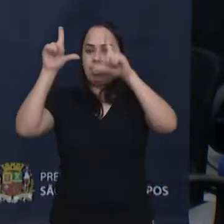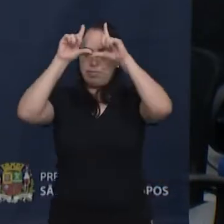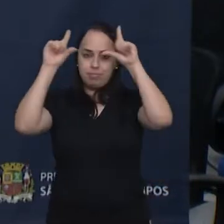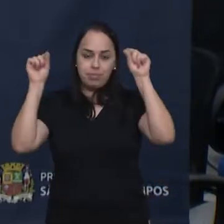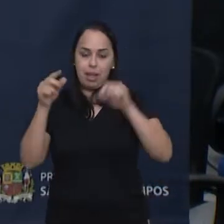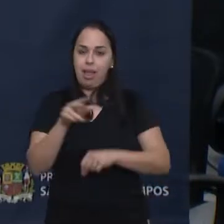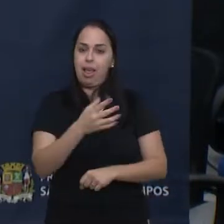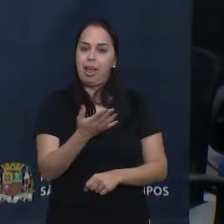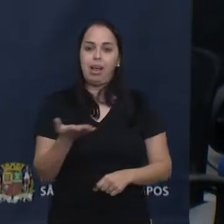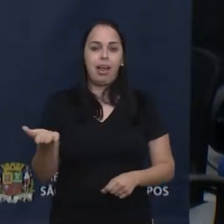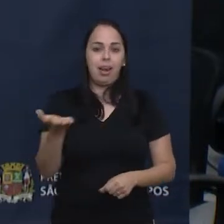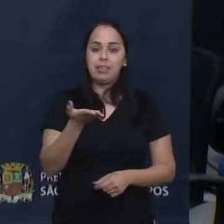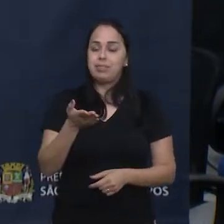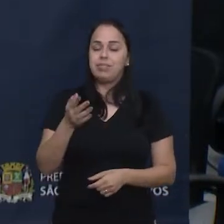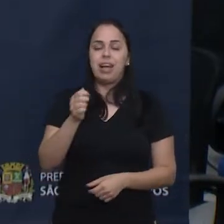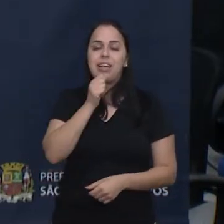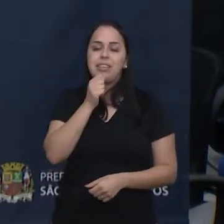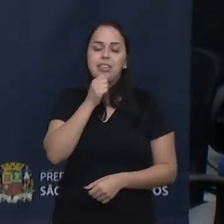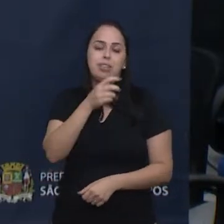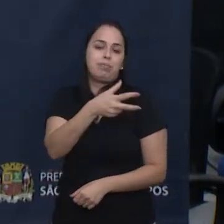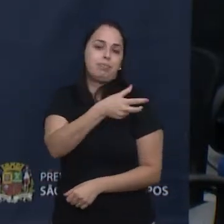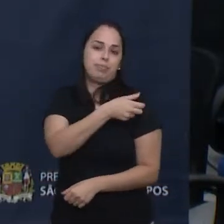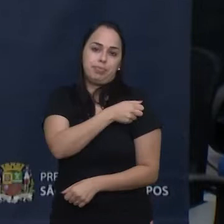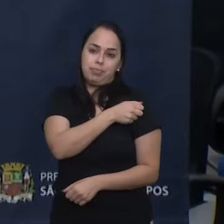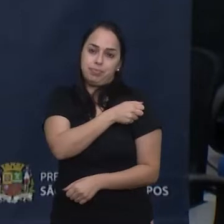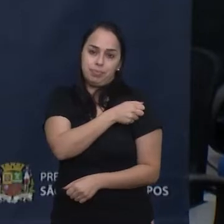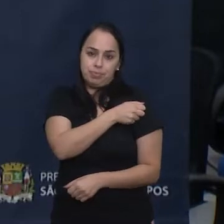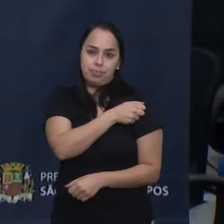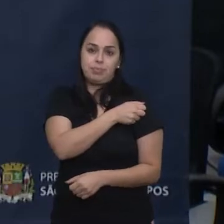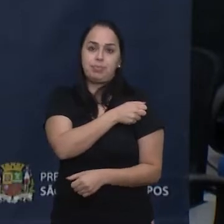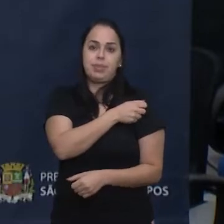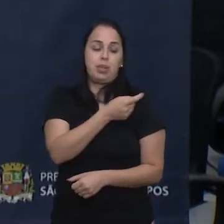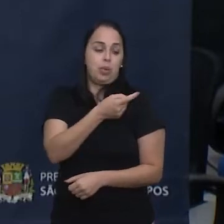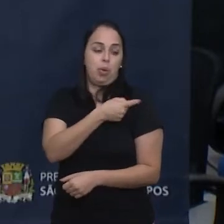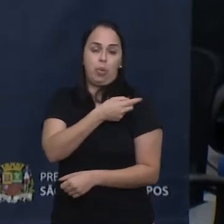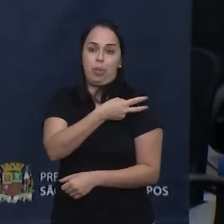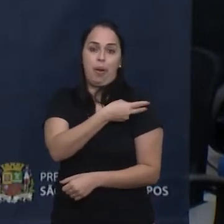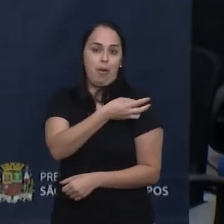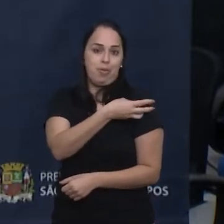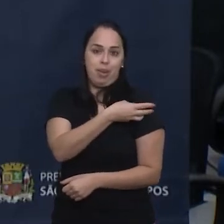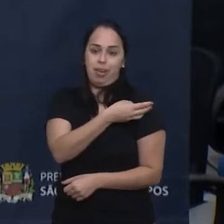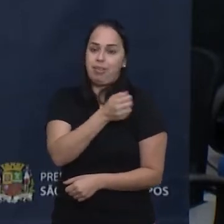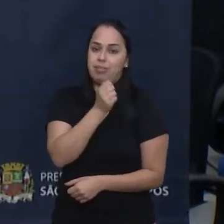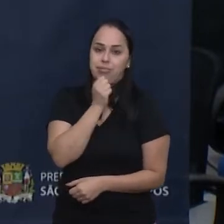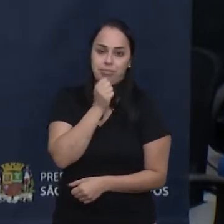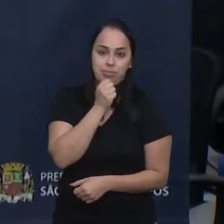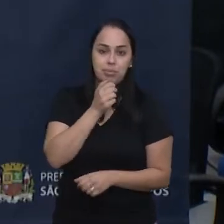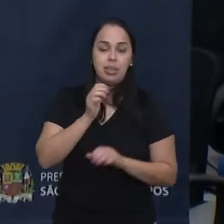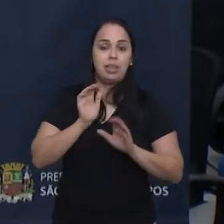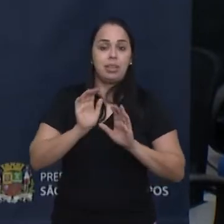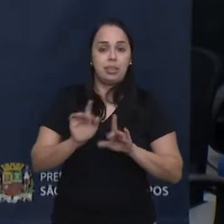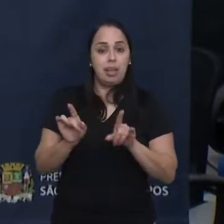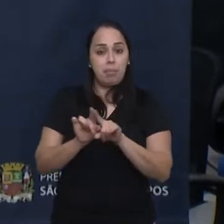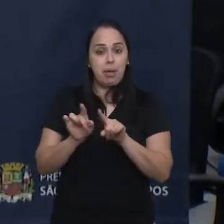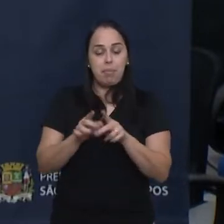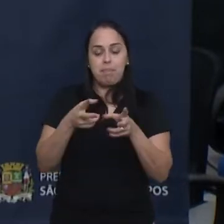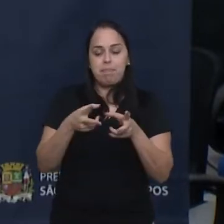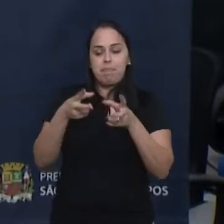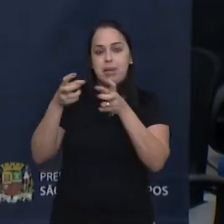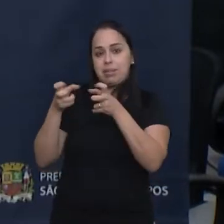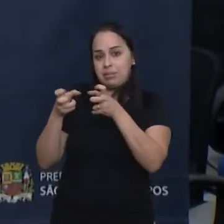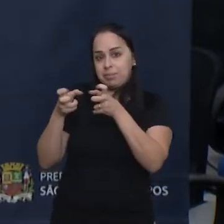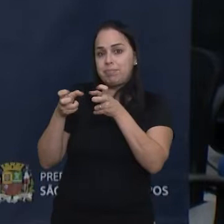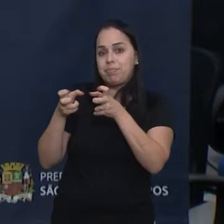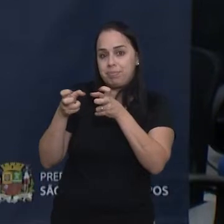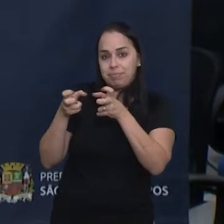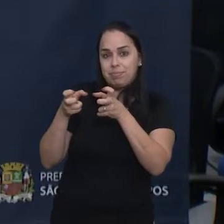elas não possuem aí a imunização completa, ou seja, até a dose reforço. Além disso, a gente nota que é